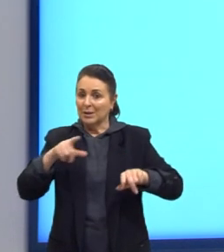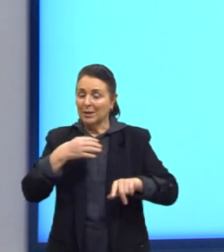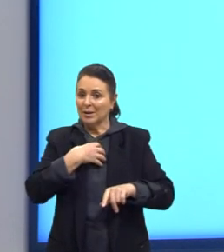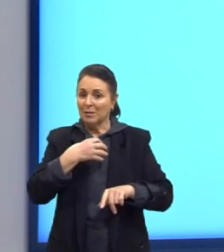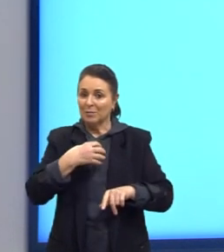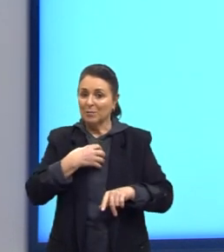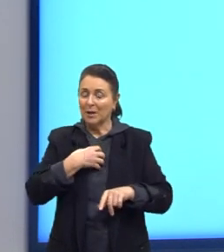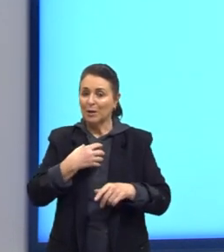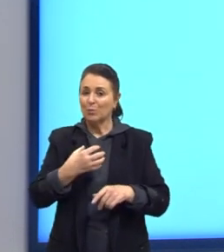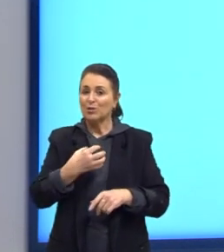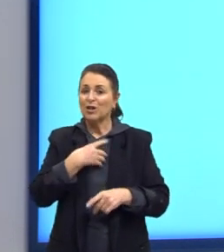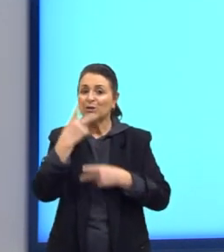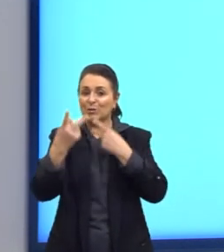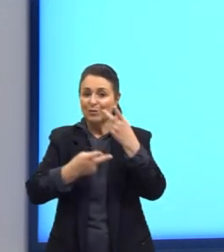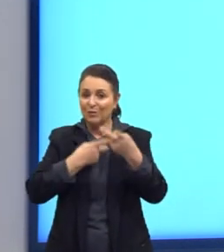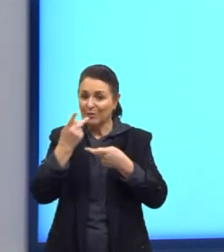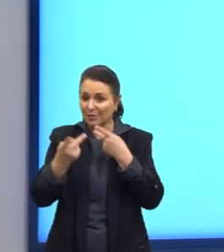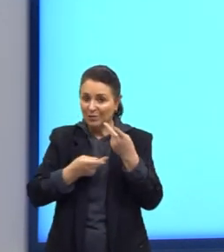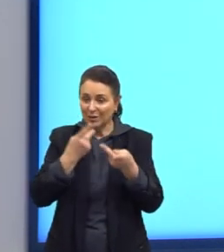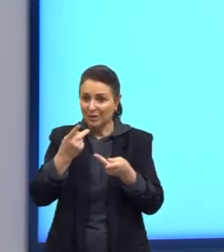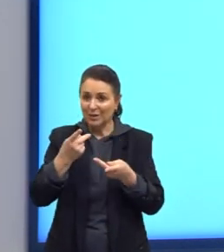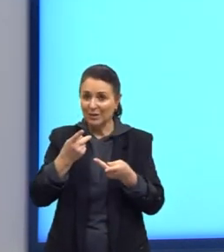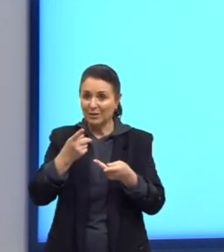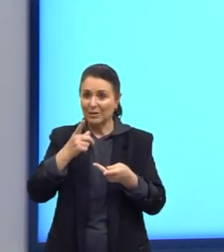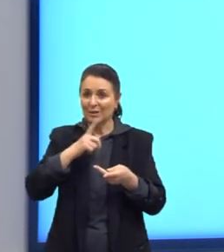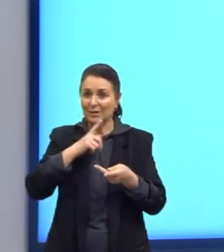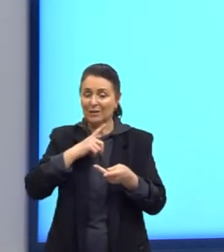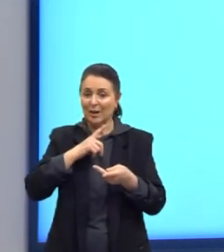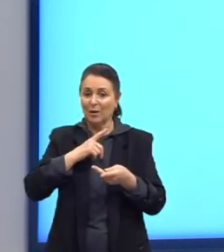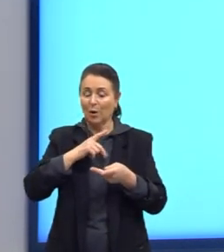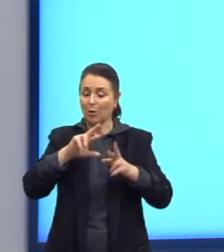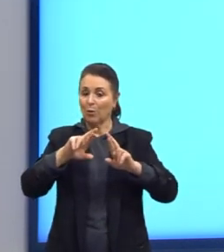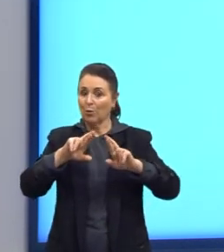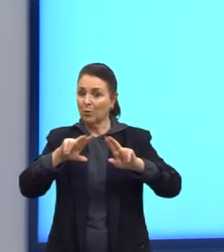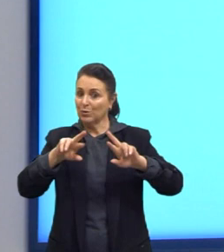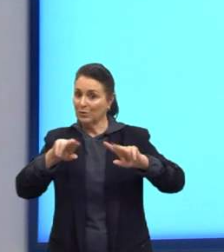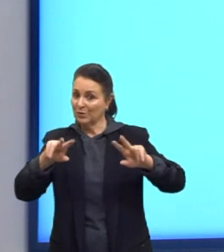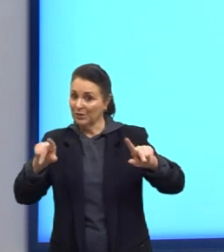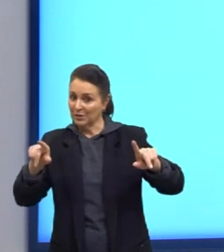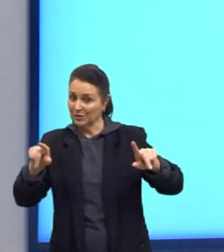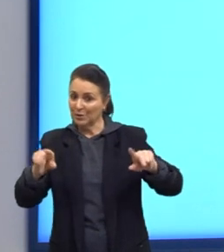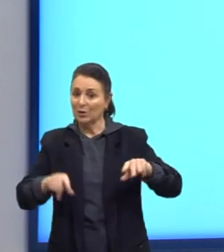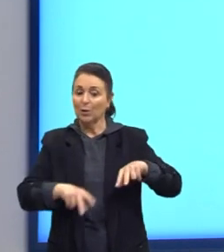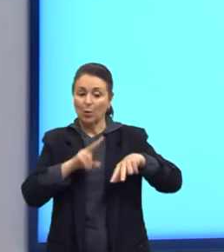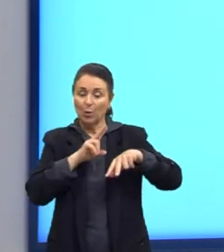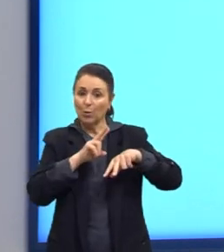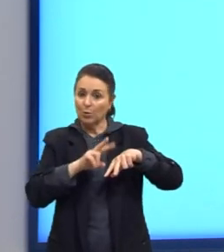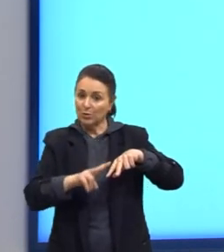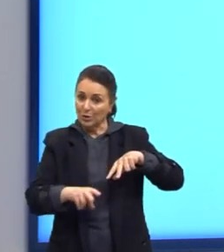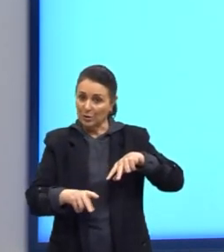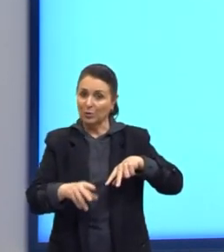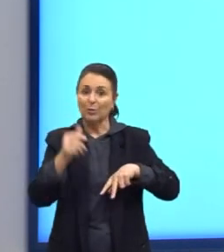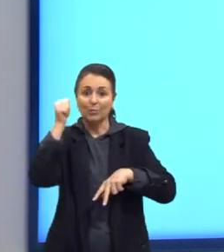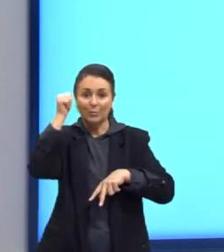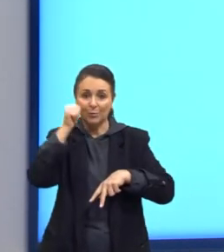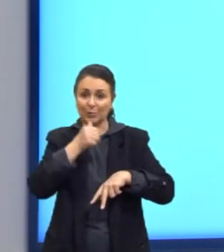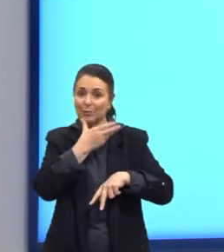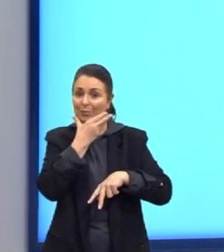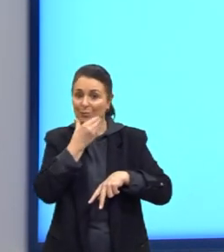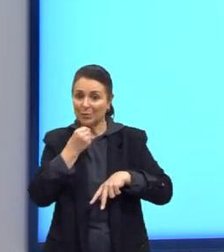lembrando então gente nós temos ainda os heterogenéricos que se trata de gênero feminino masculino